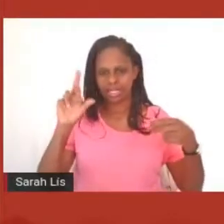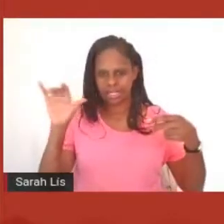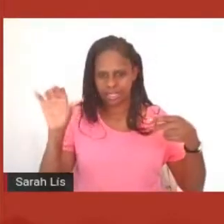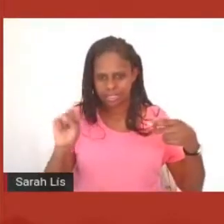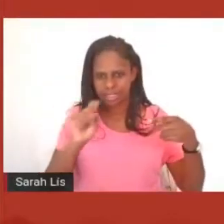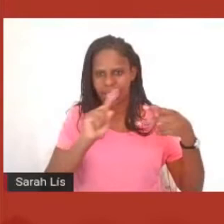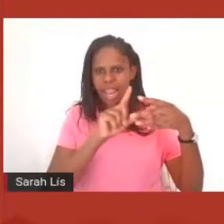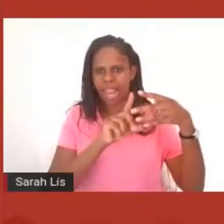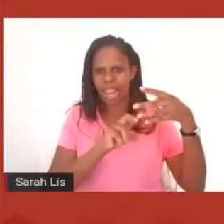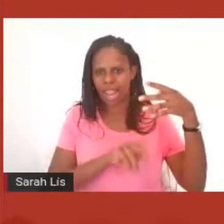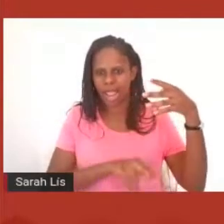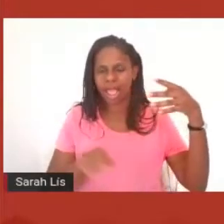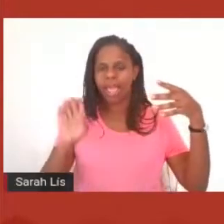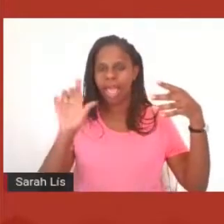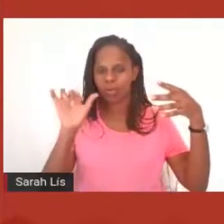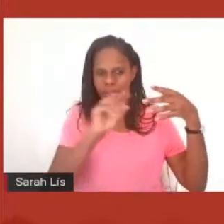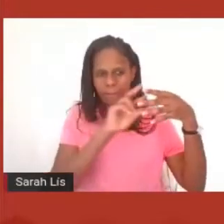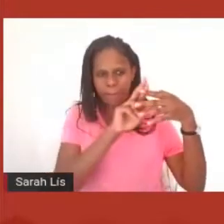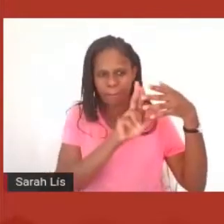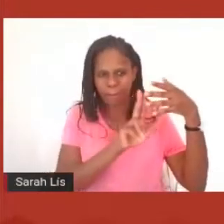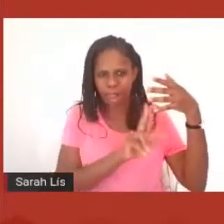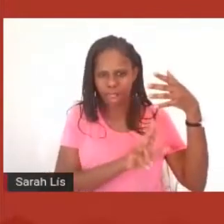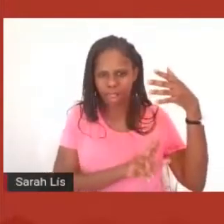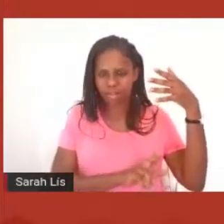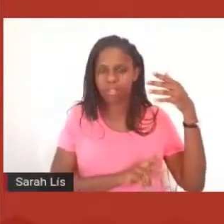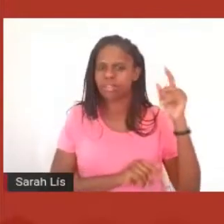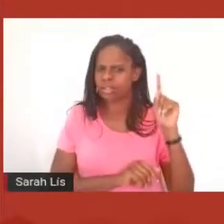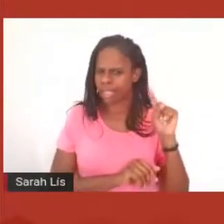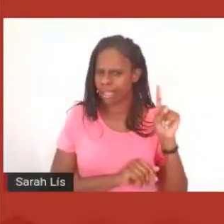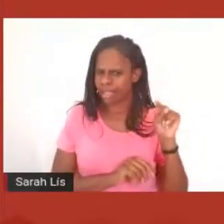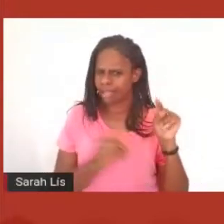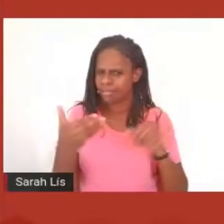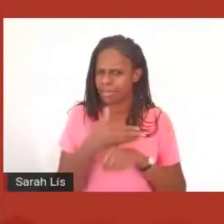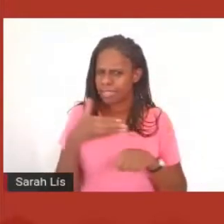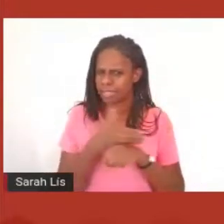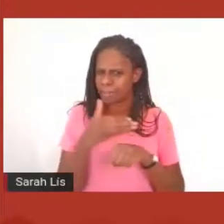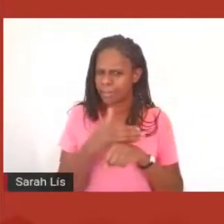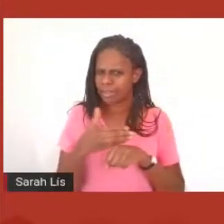e Elza, é isso? São esses os participantes?